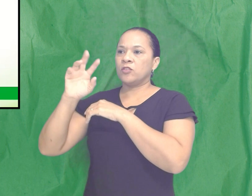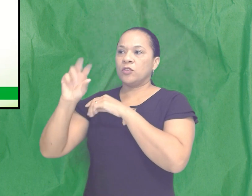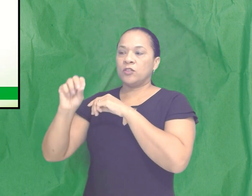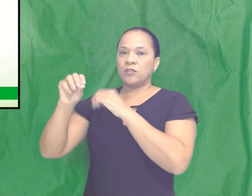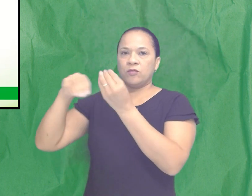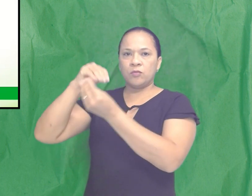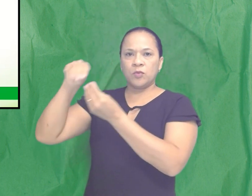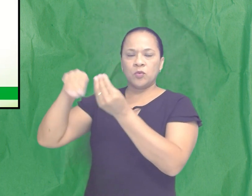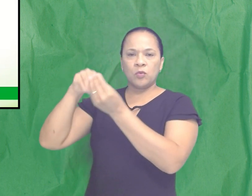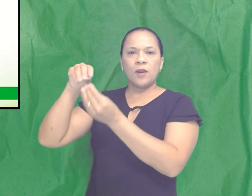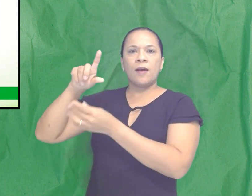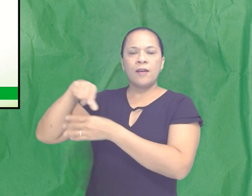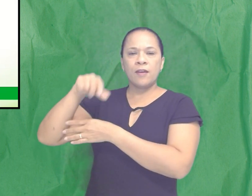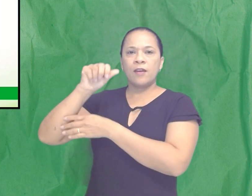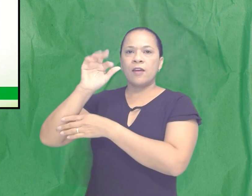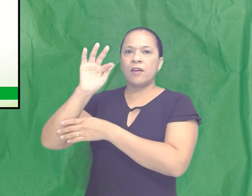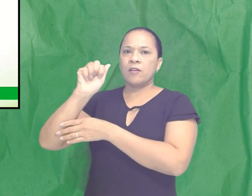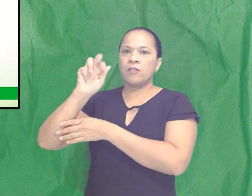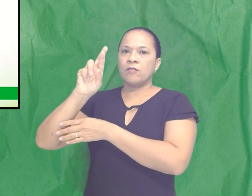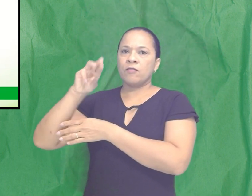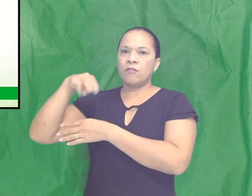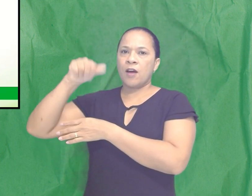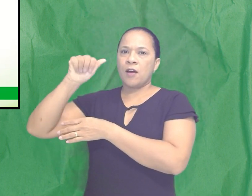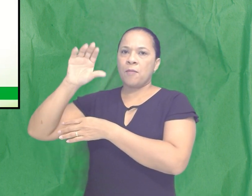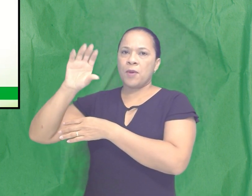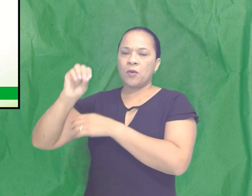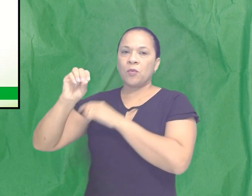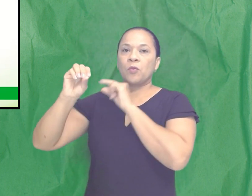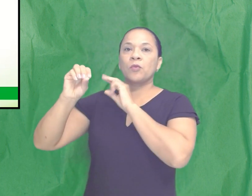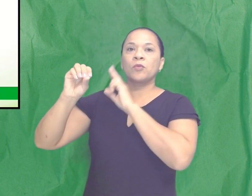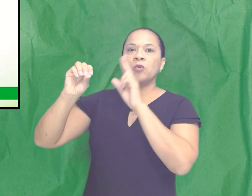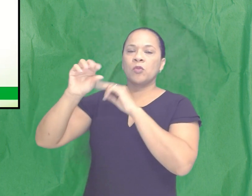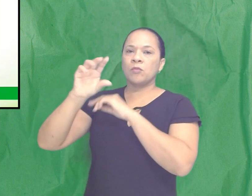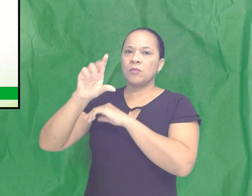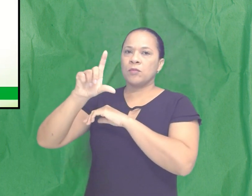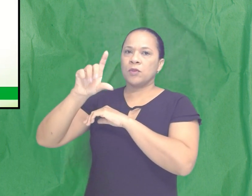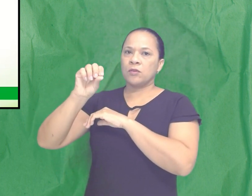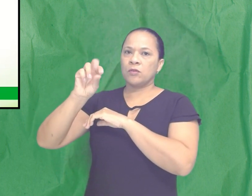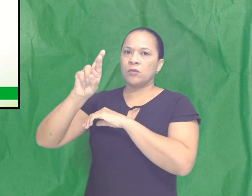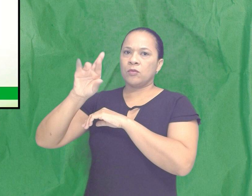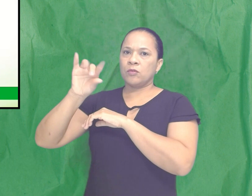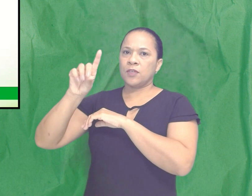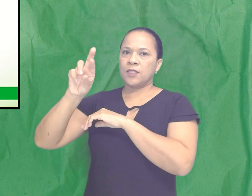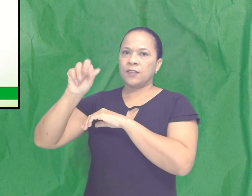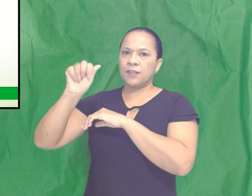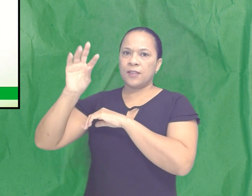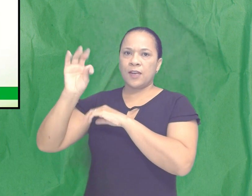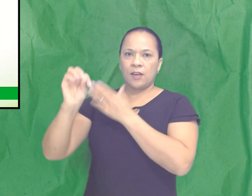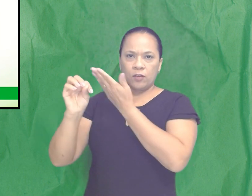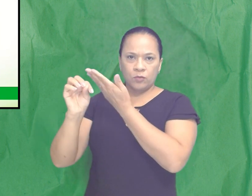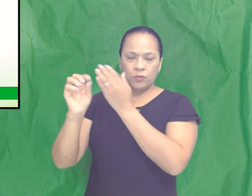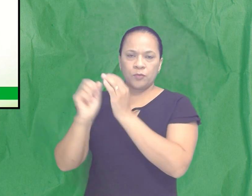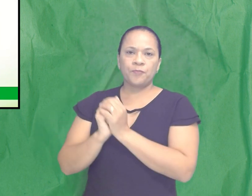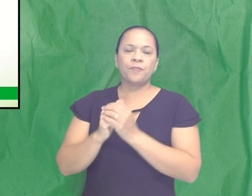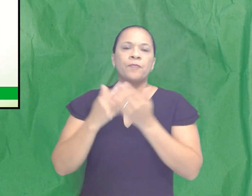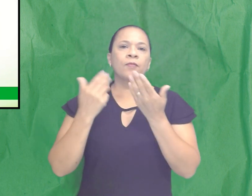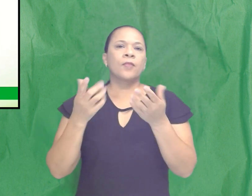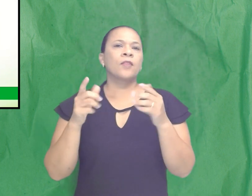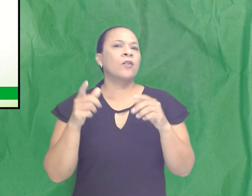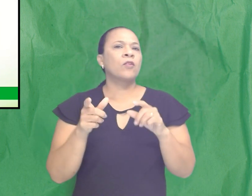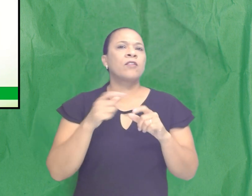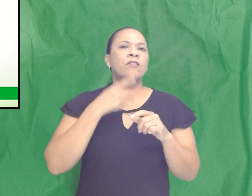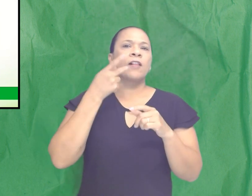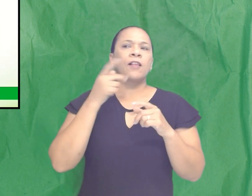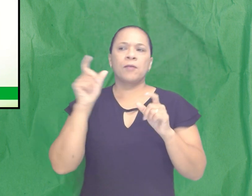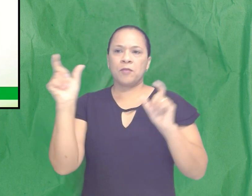ativo é o fármaco, no caso aqui, no exemplo, cloridato de fluoxetina. Voltando agora a falar